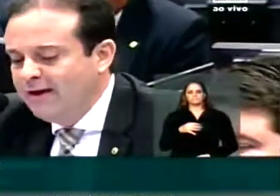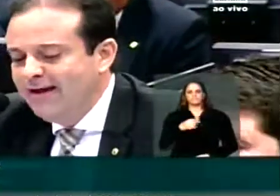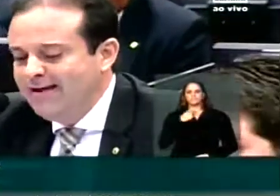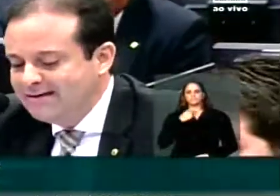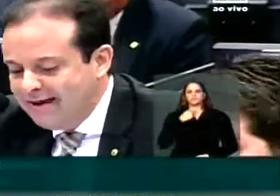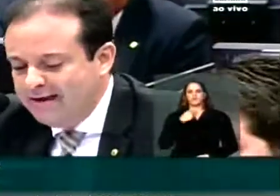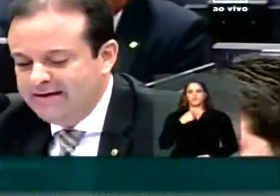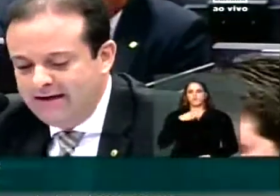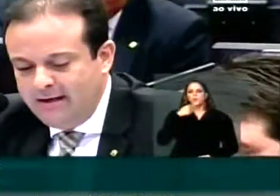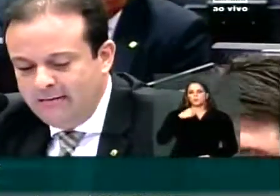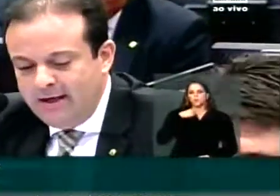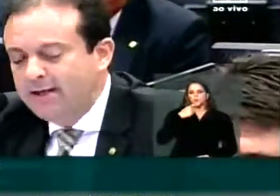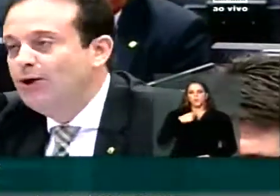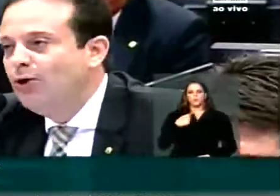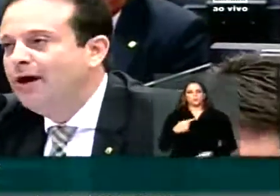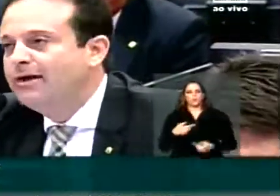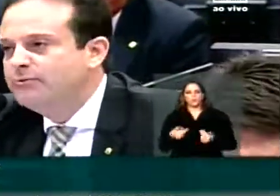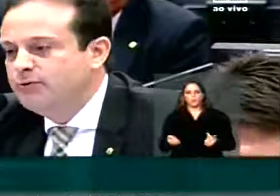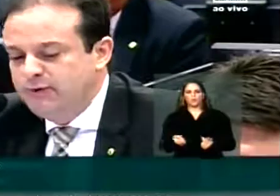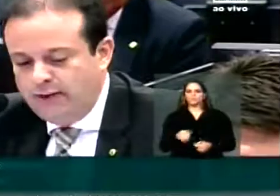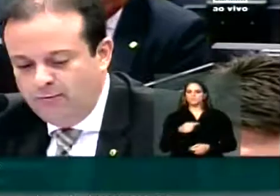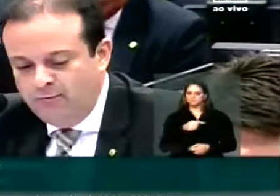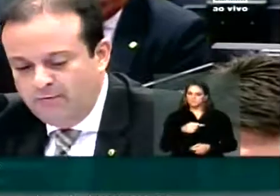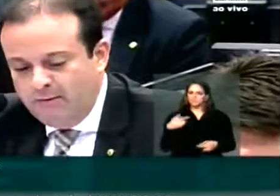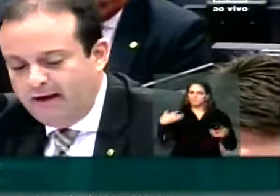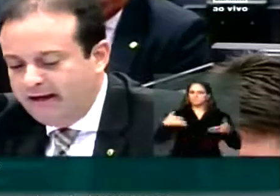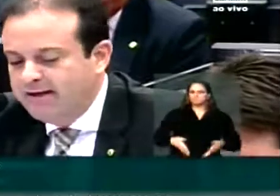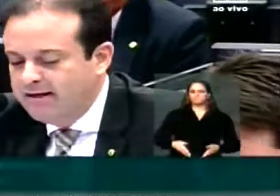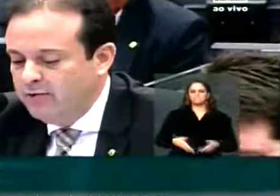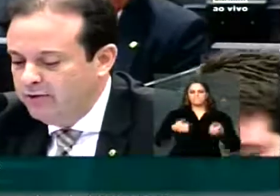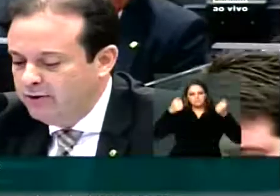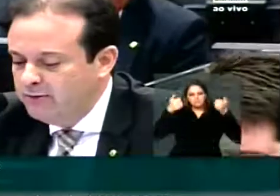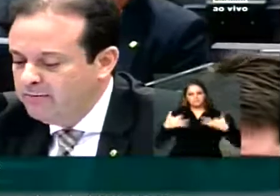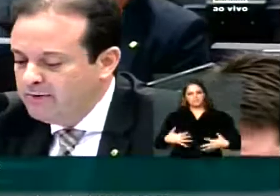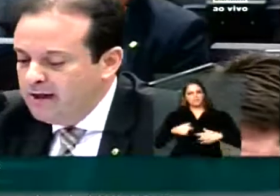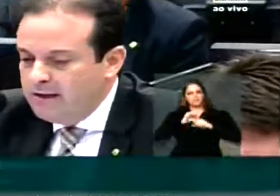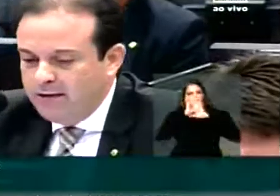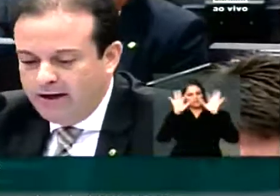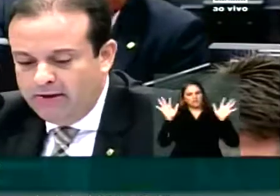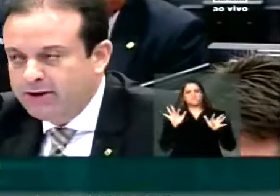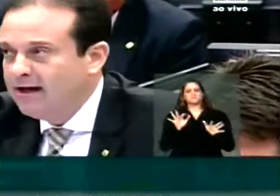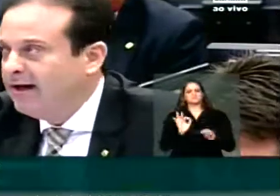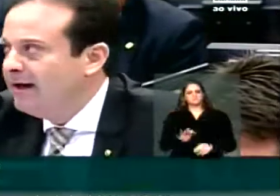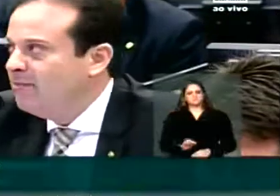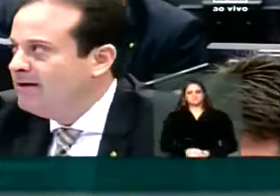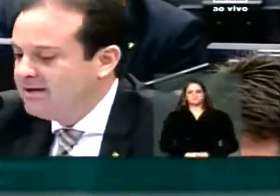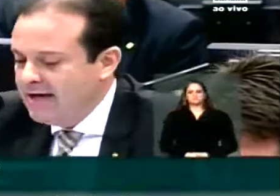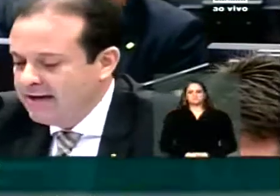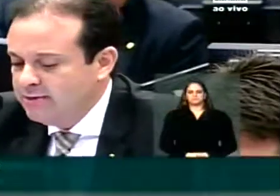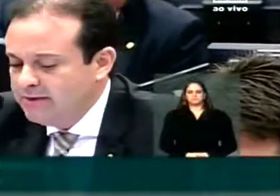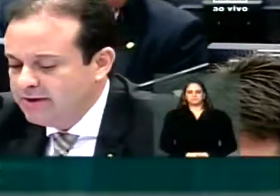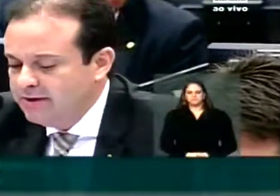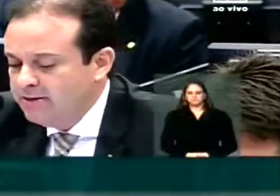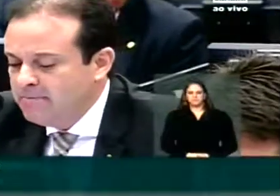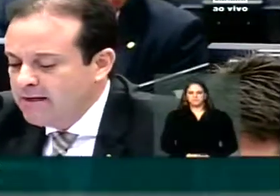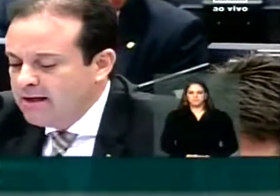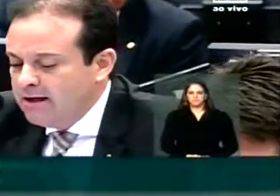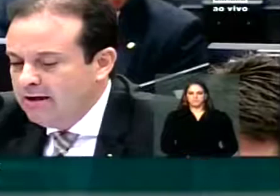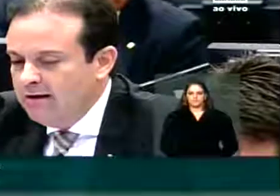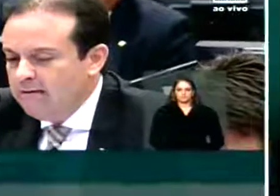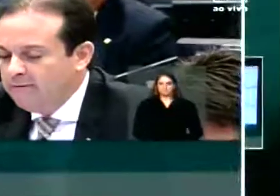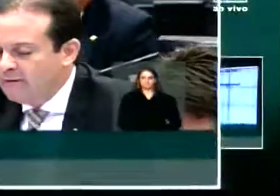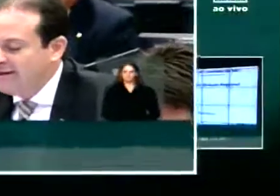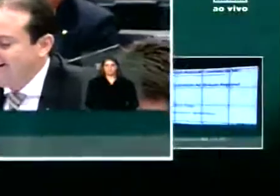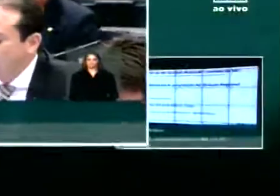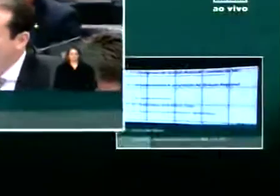quando vem aqui esclarecer esse colocar disposição para que ser ouvido então que ela deixa o encerrar se o presidente